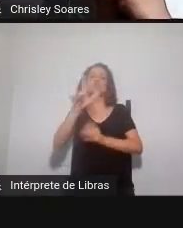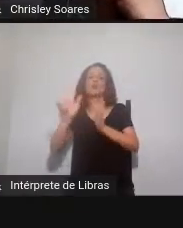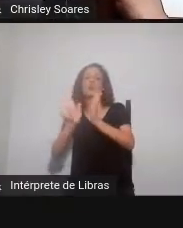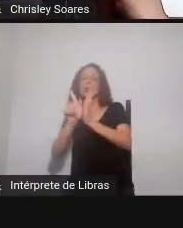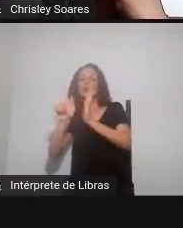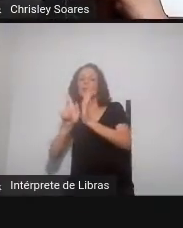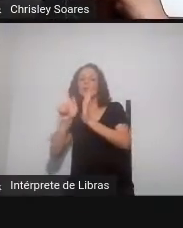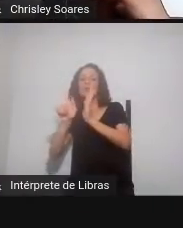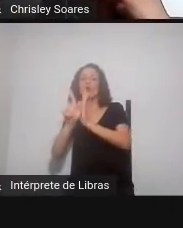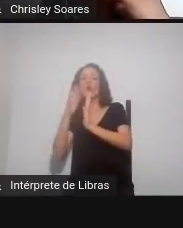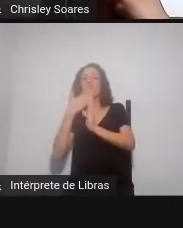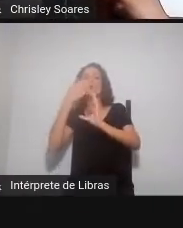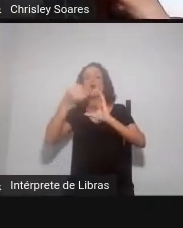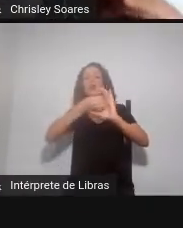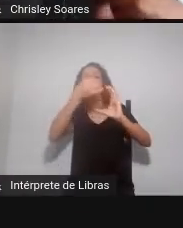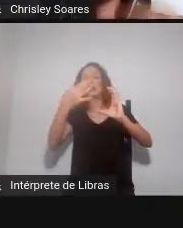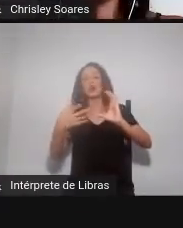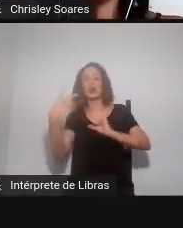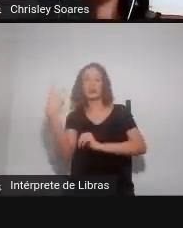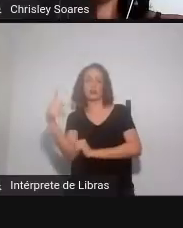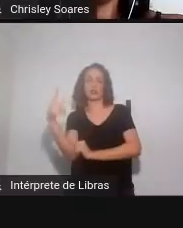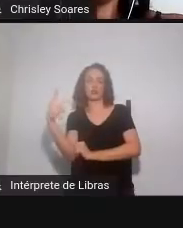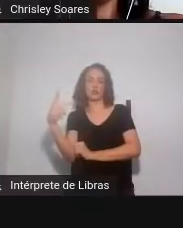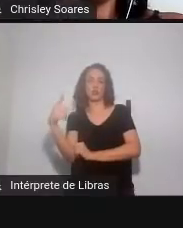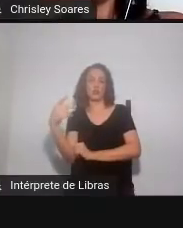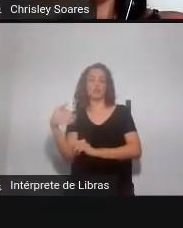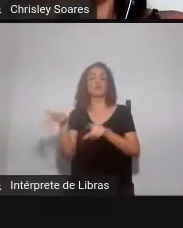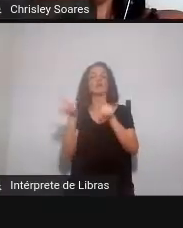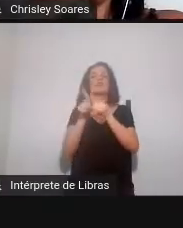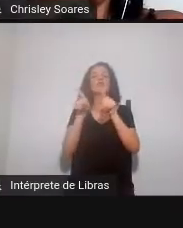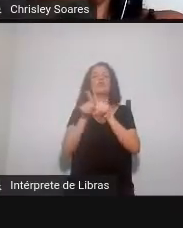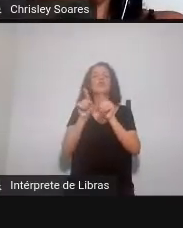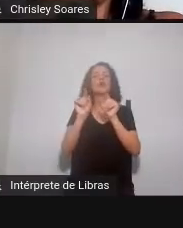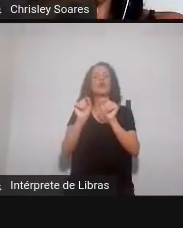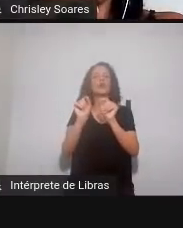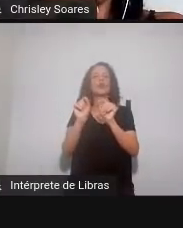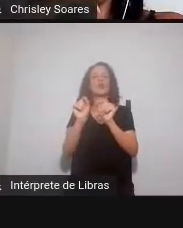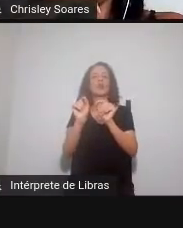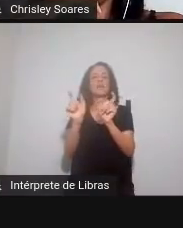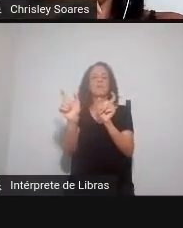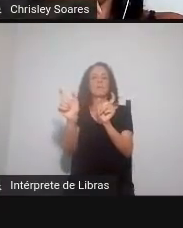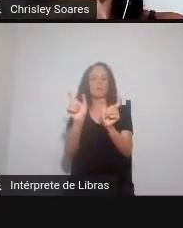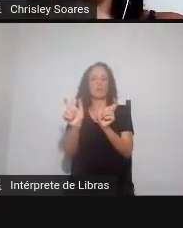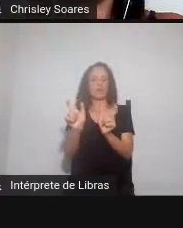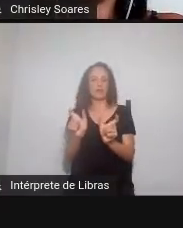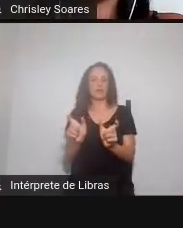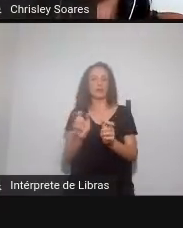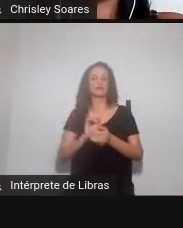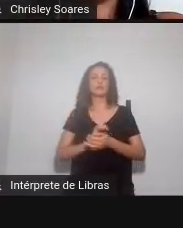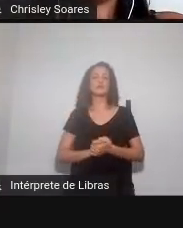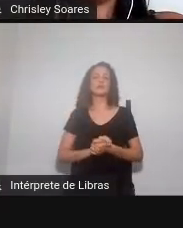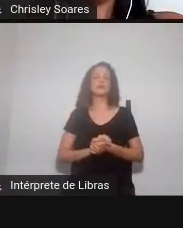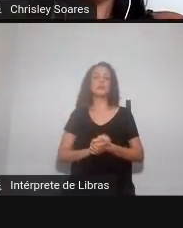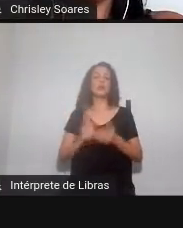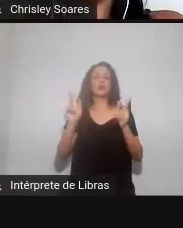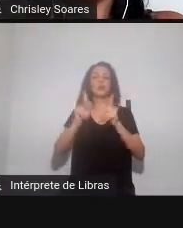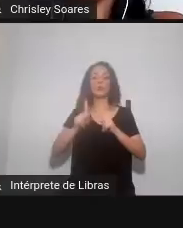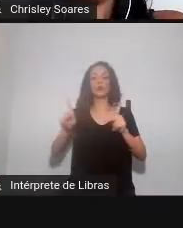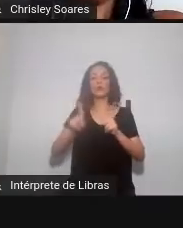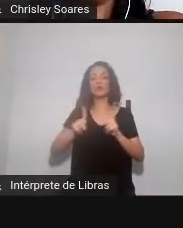desses personagens e uma coisa que chama palavras chiques e elegantes. Então, a professora leu a